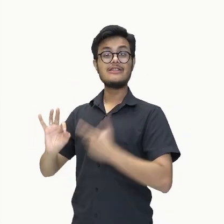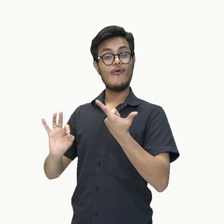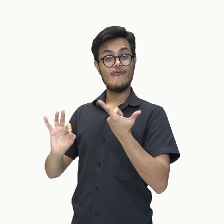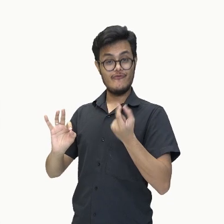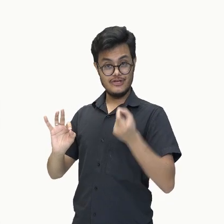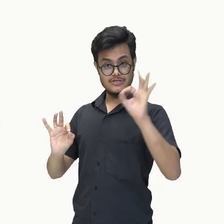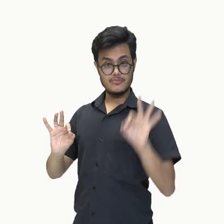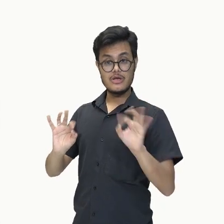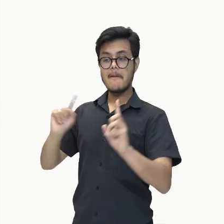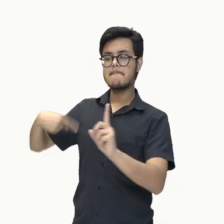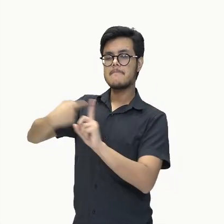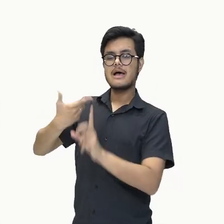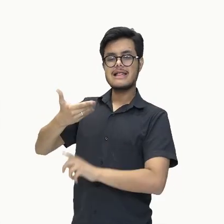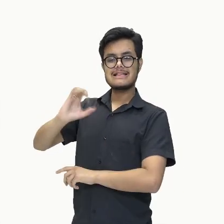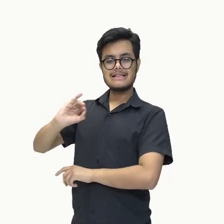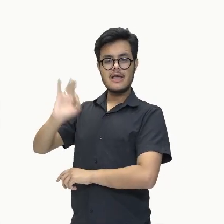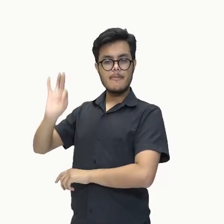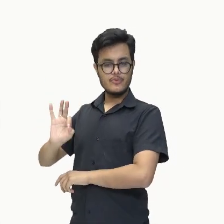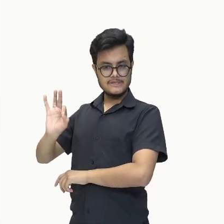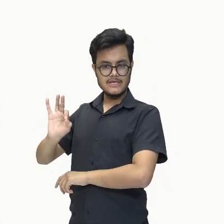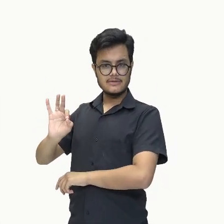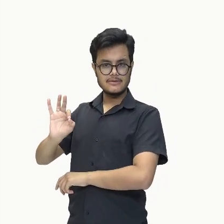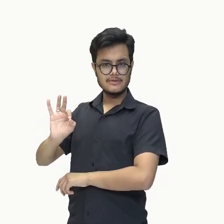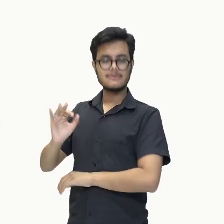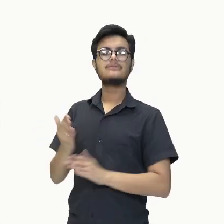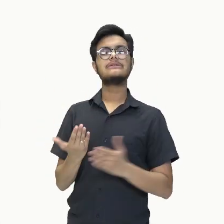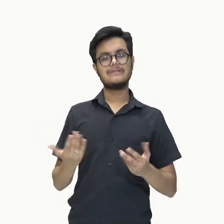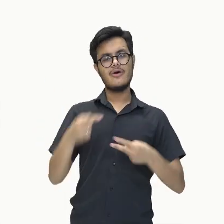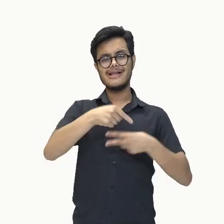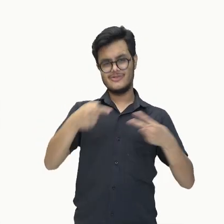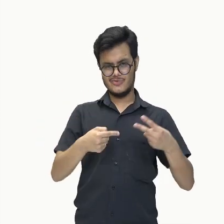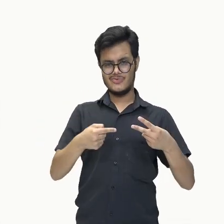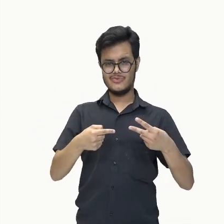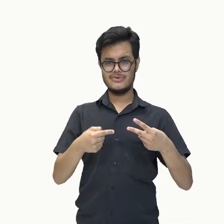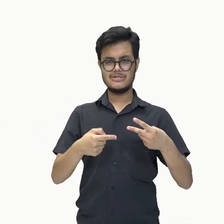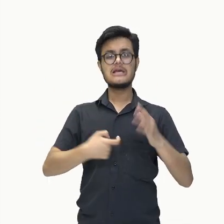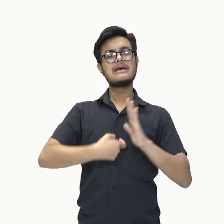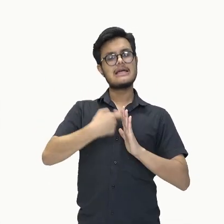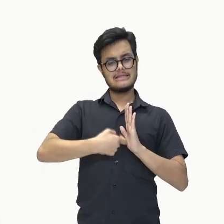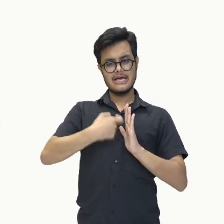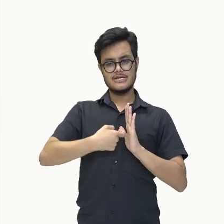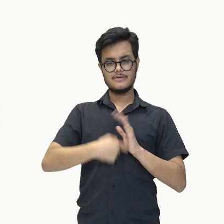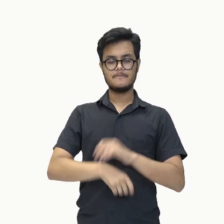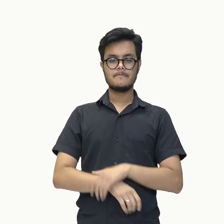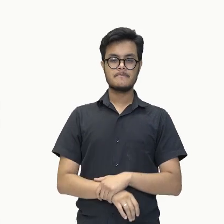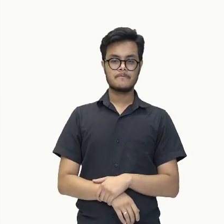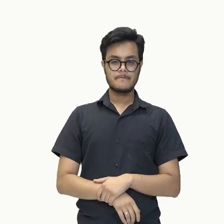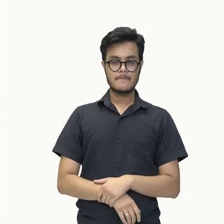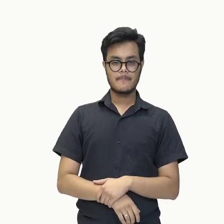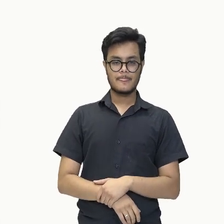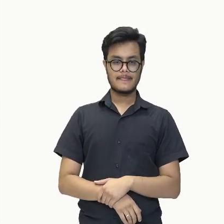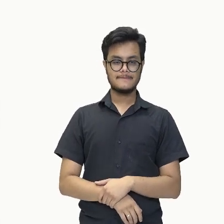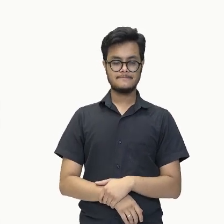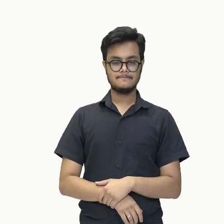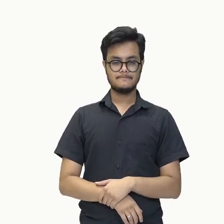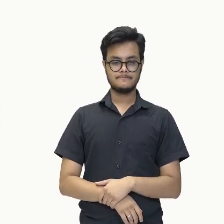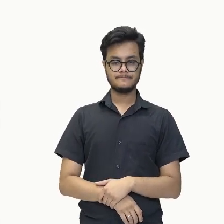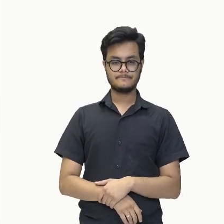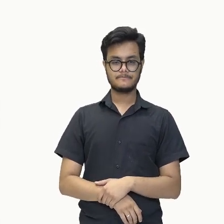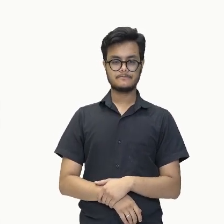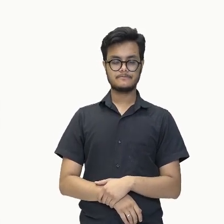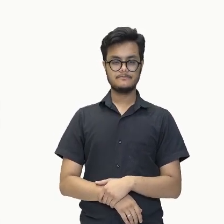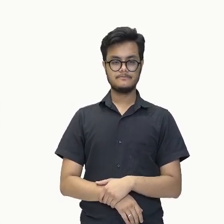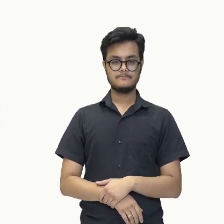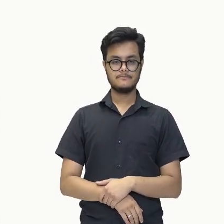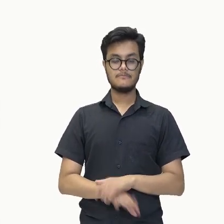Desconto adicional de 10%. Então, nós temos aqui nossas duas taxas. Muito bem. Um